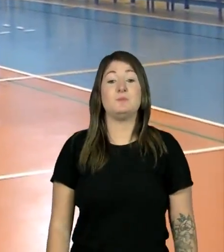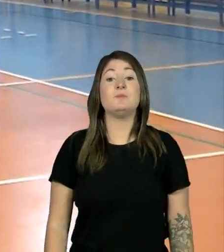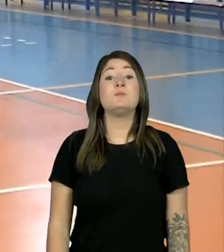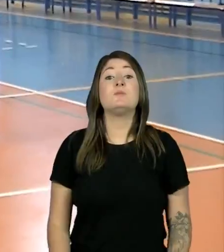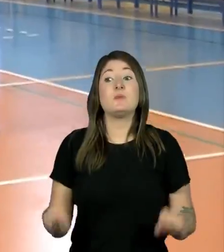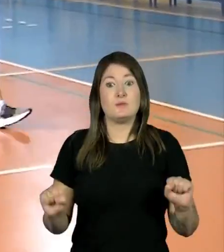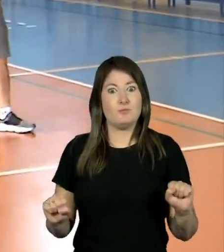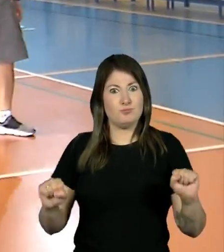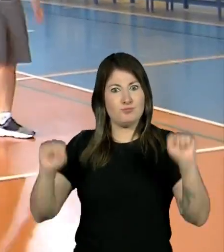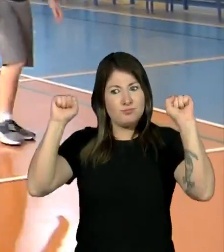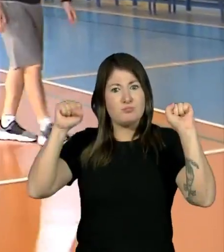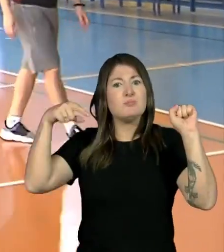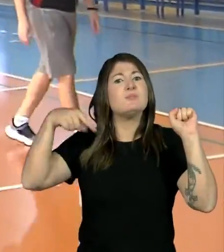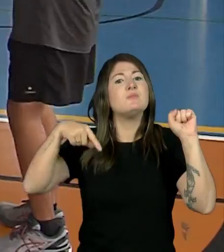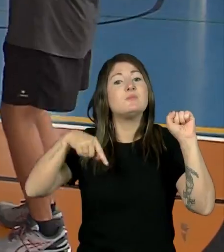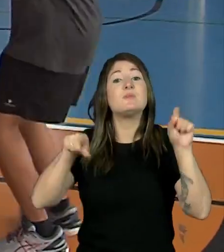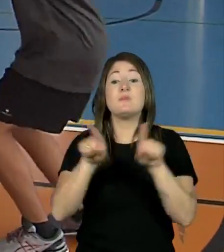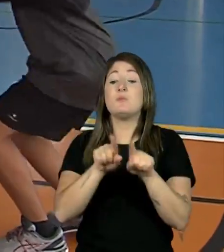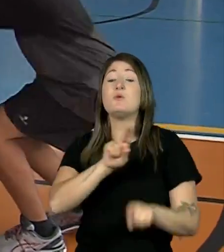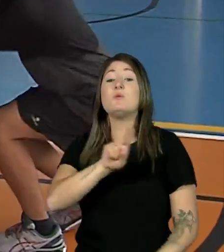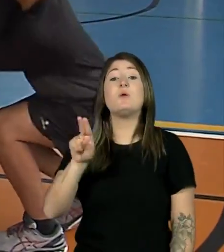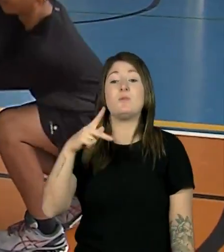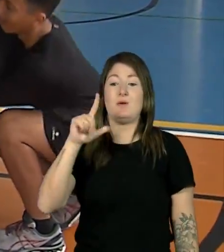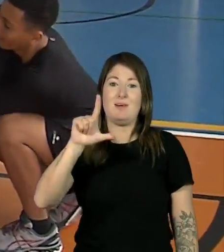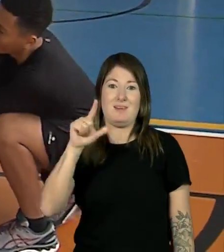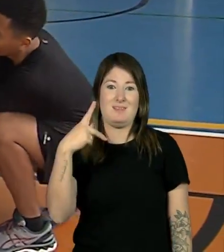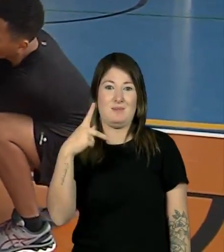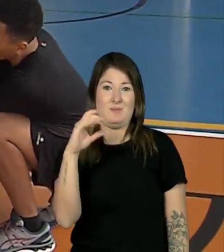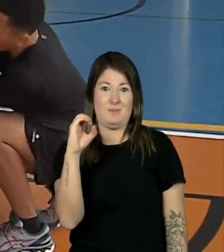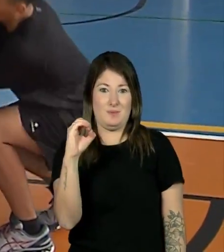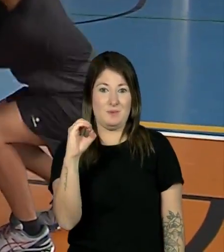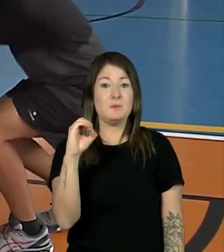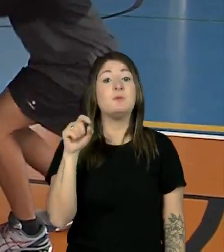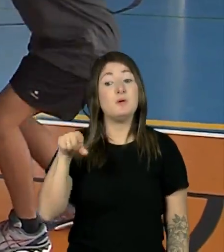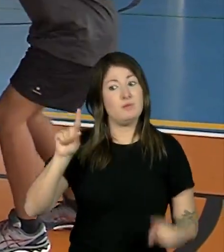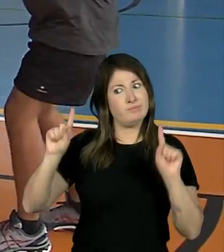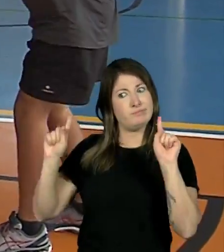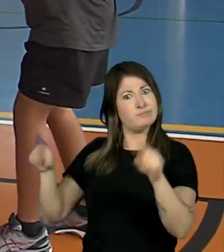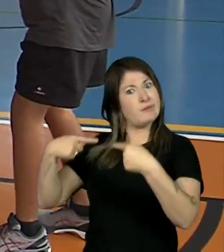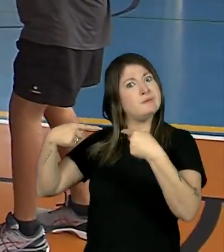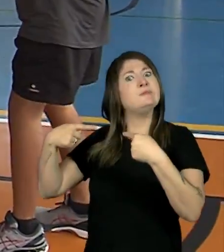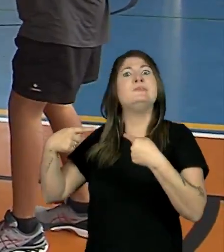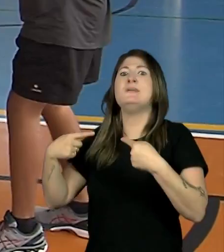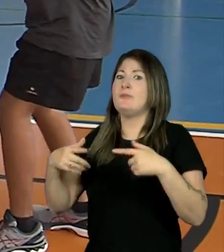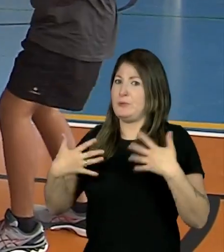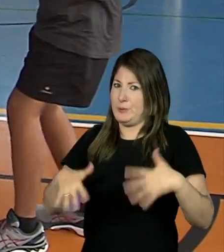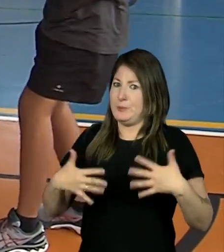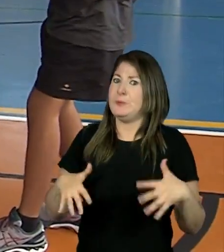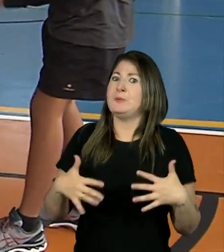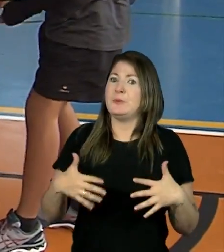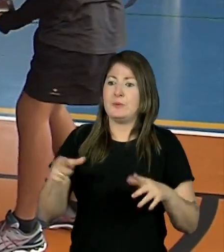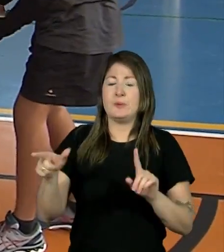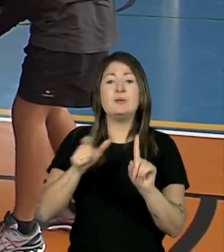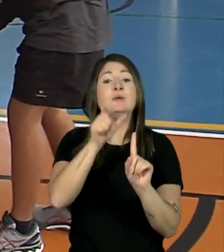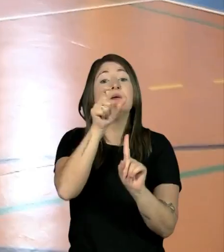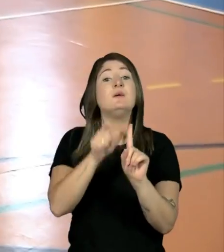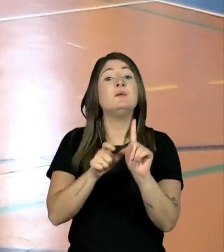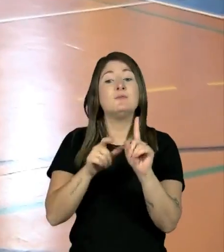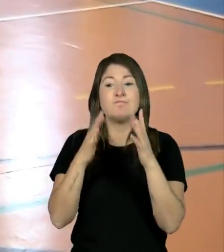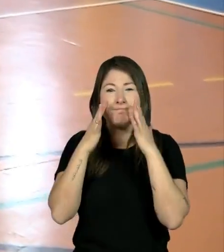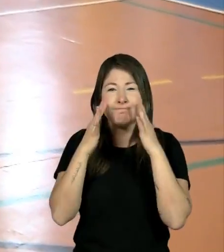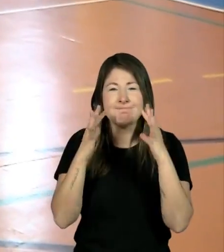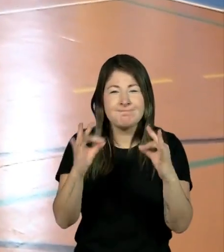também conhecido como LPO, é uma modalidade desafiadora ao exigir do praticante concentração mental